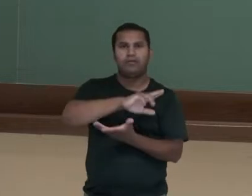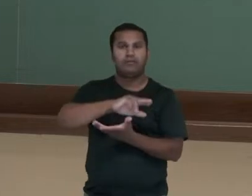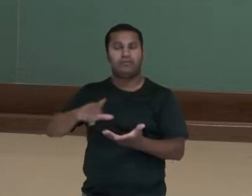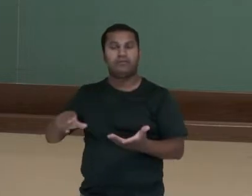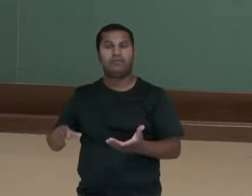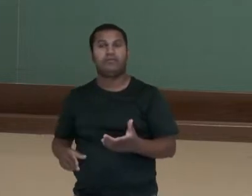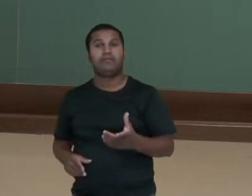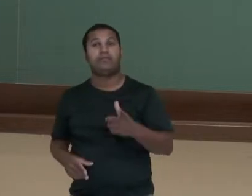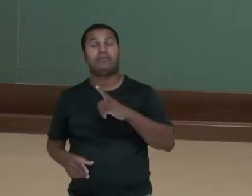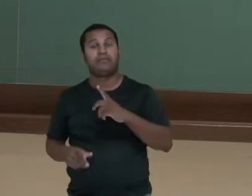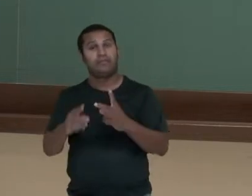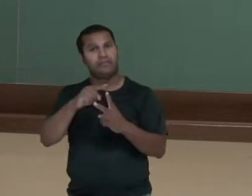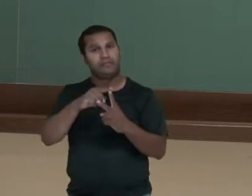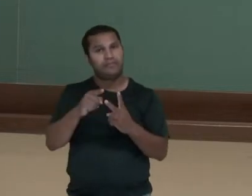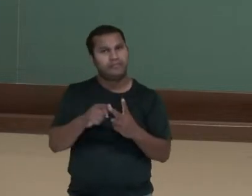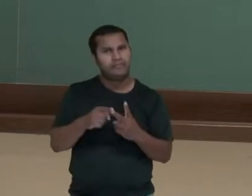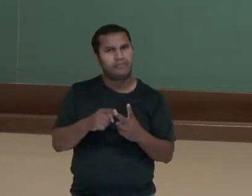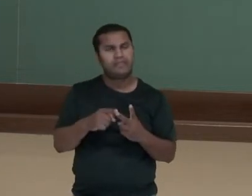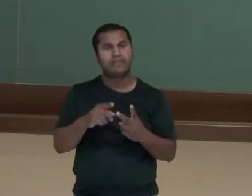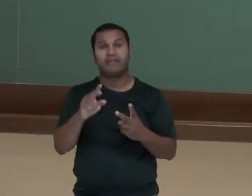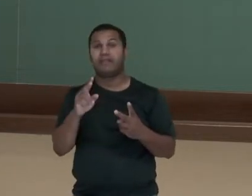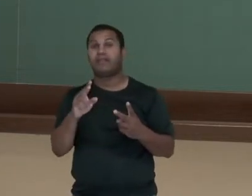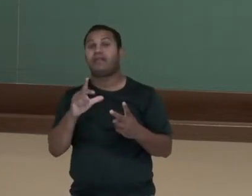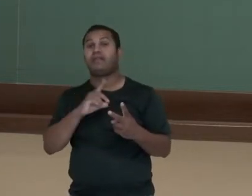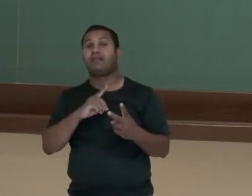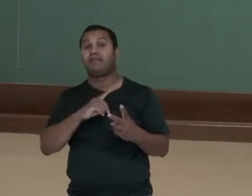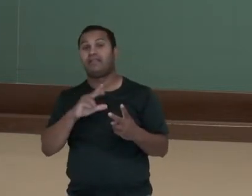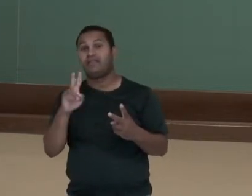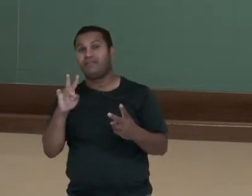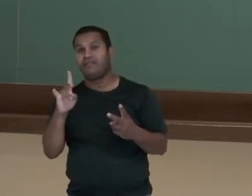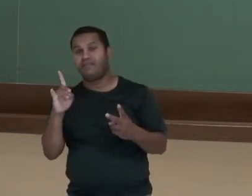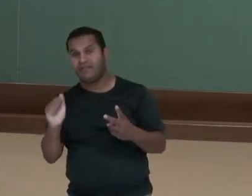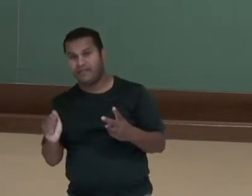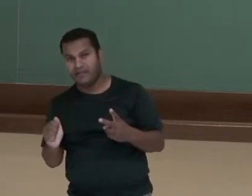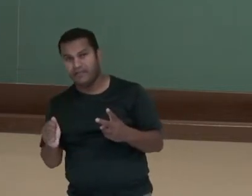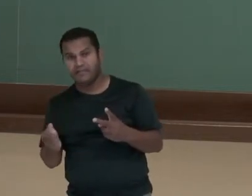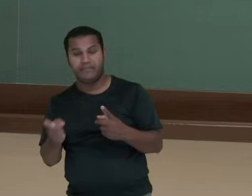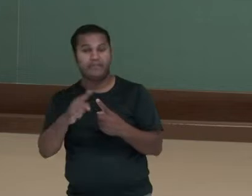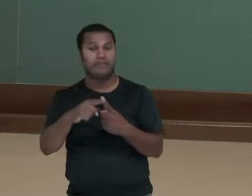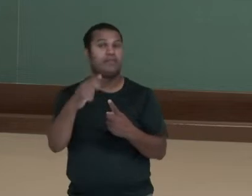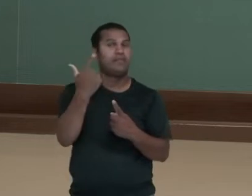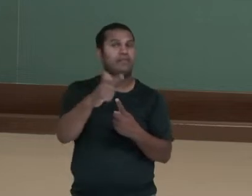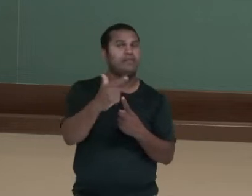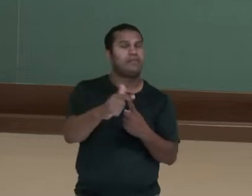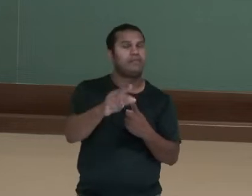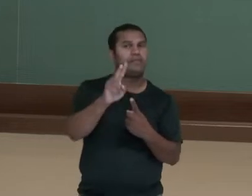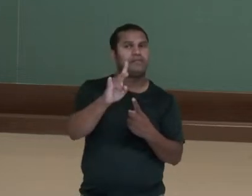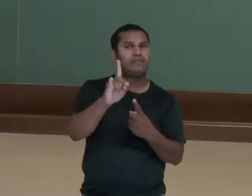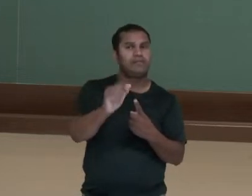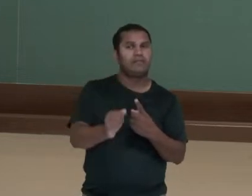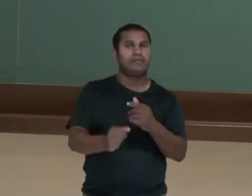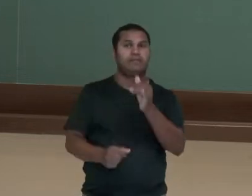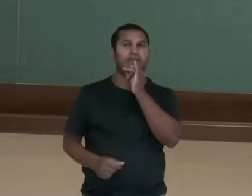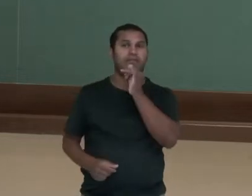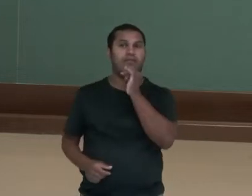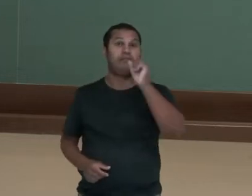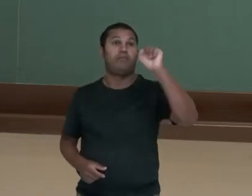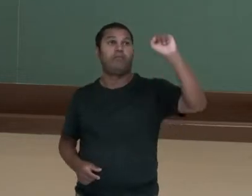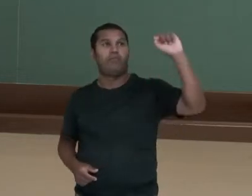que não têm vida. Como assim, professora? Luz, temperatura,